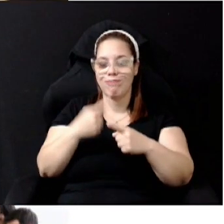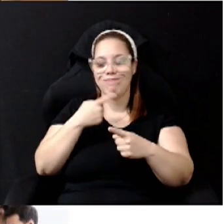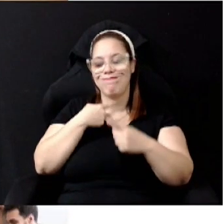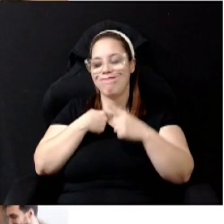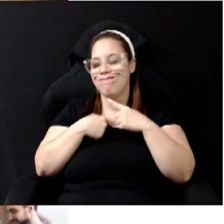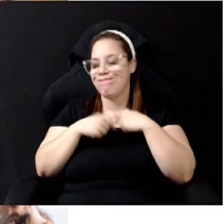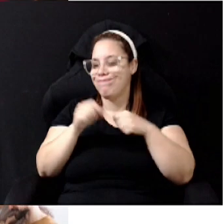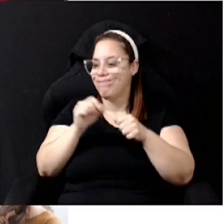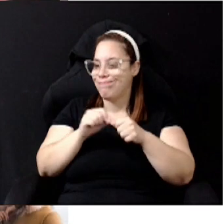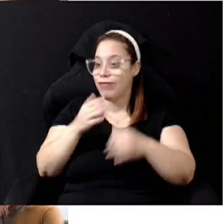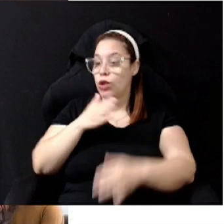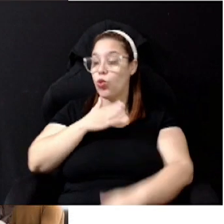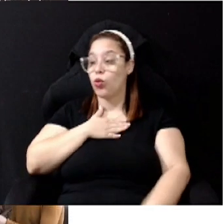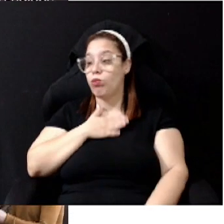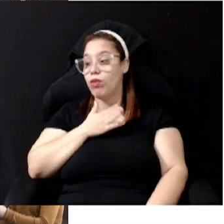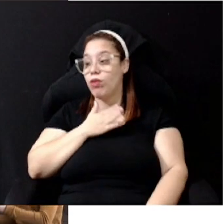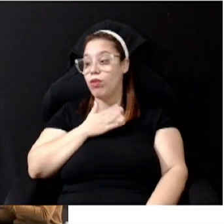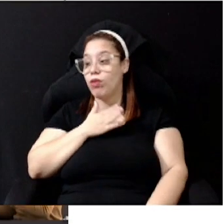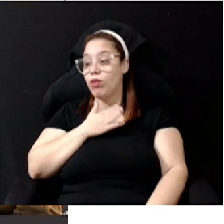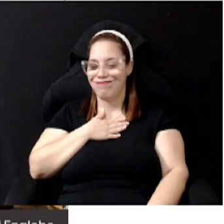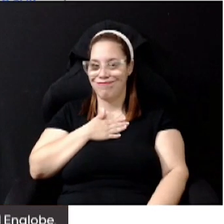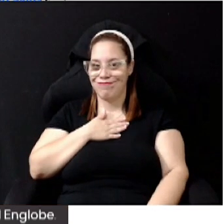meu.